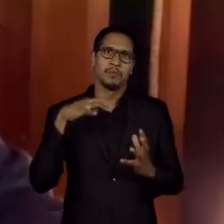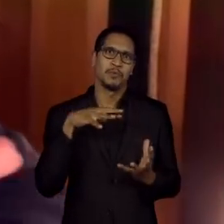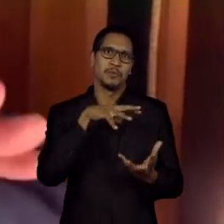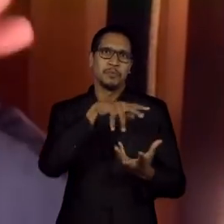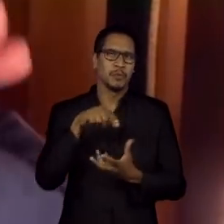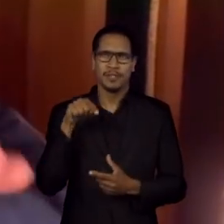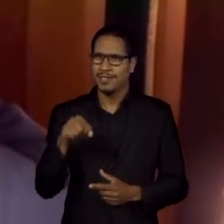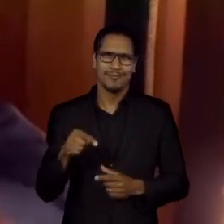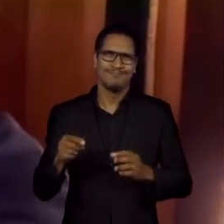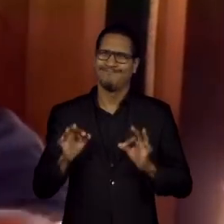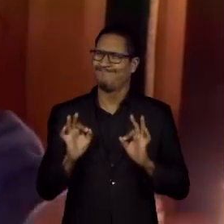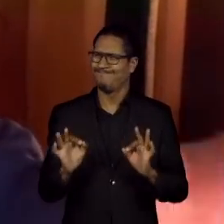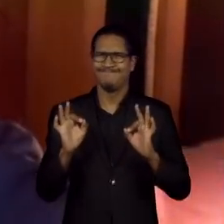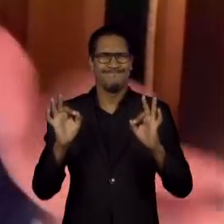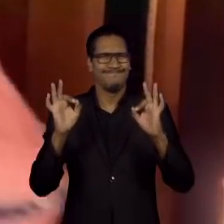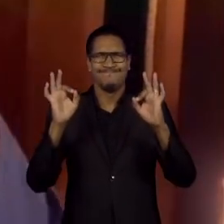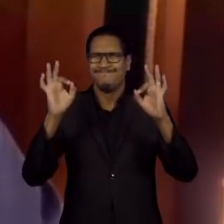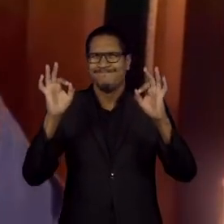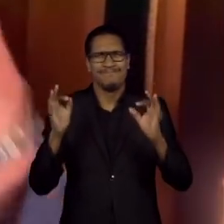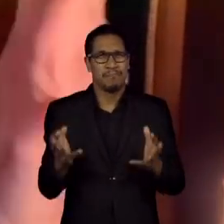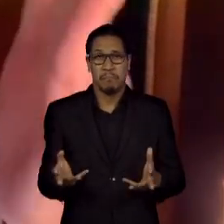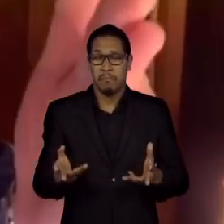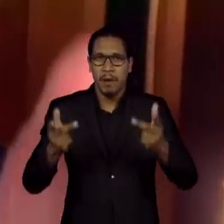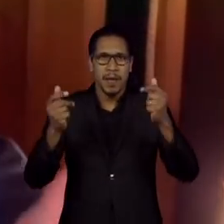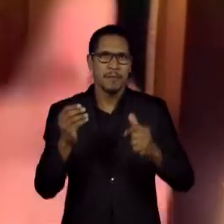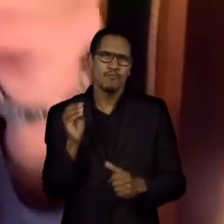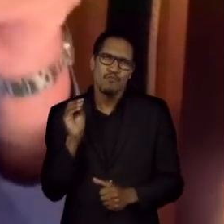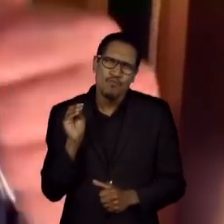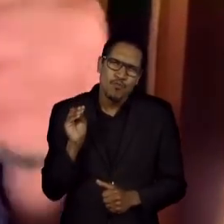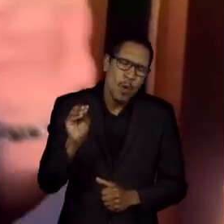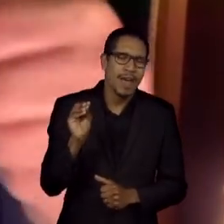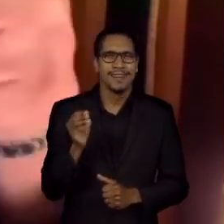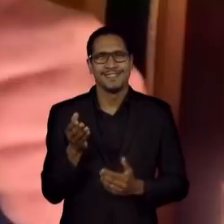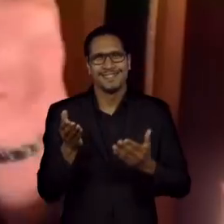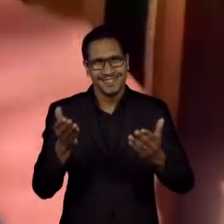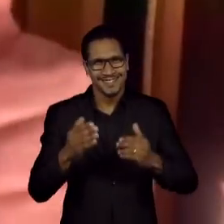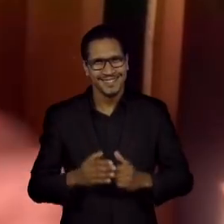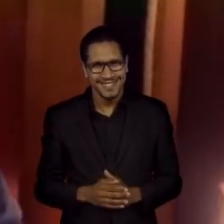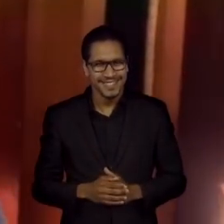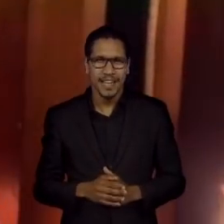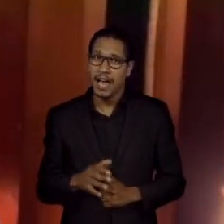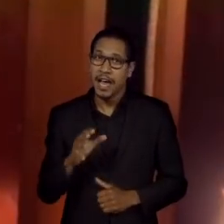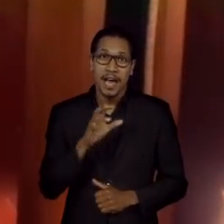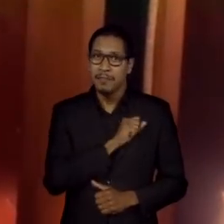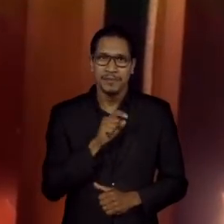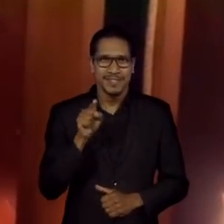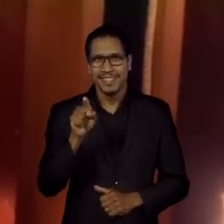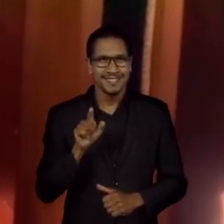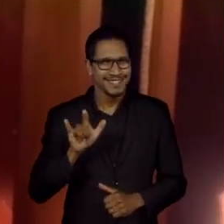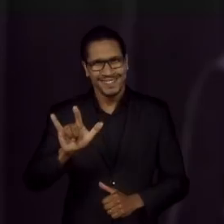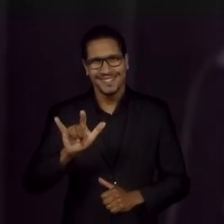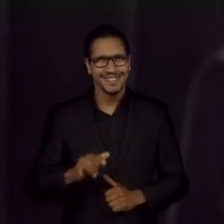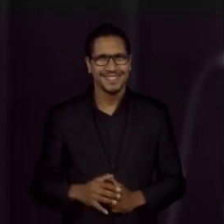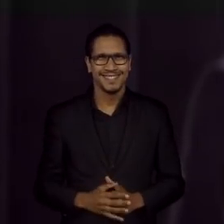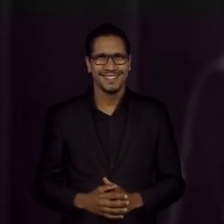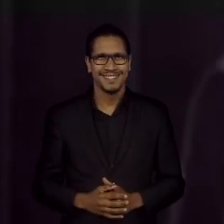uma artista fantástica. Um beijo para você, Vanderleia. Eu te amo.